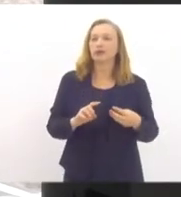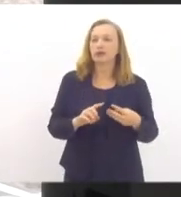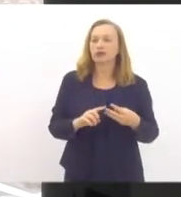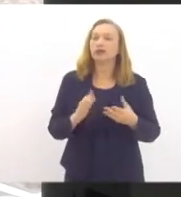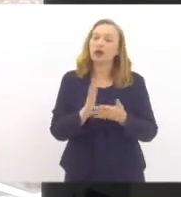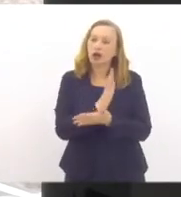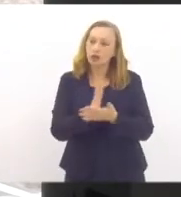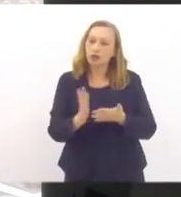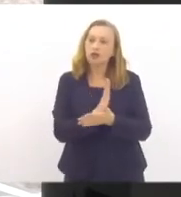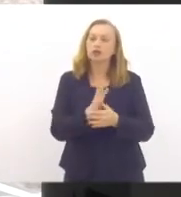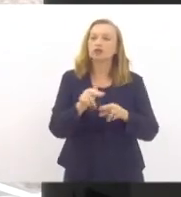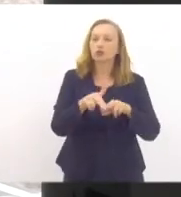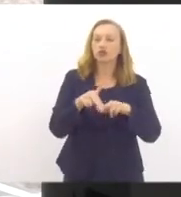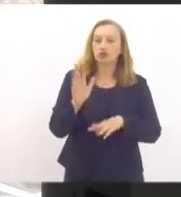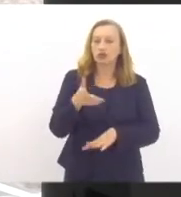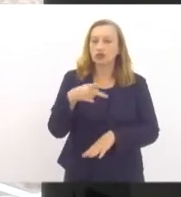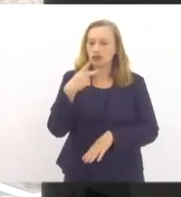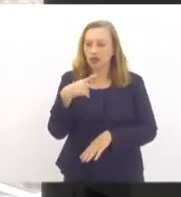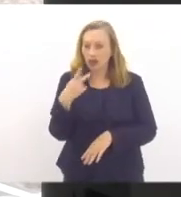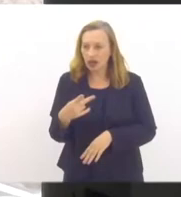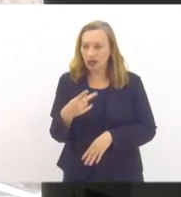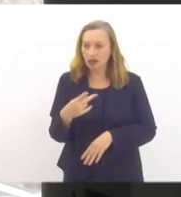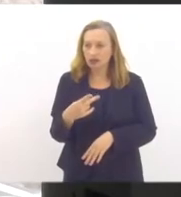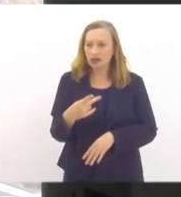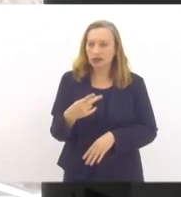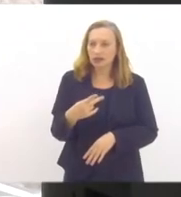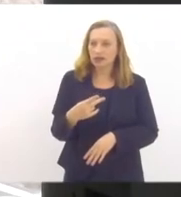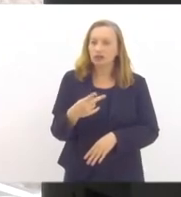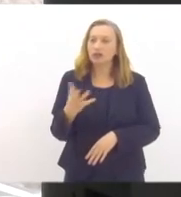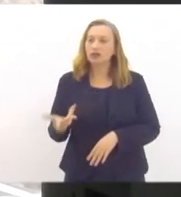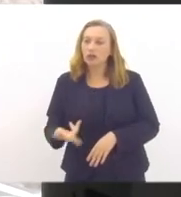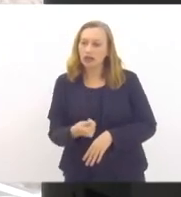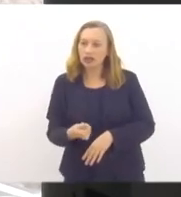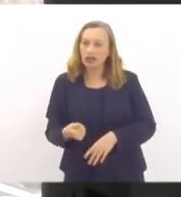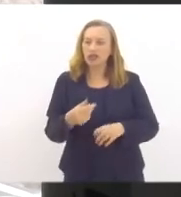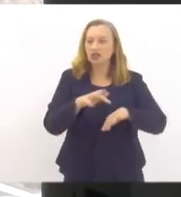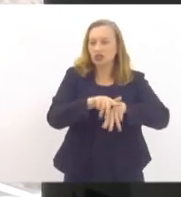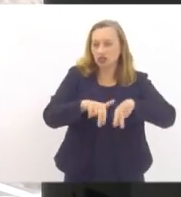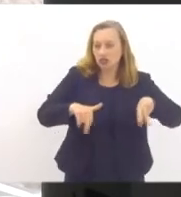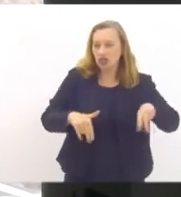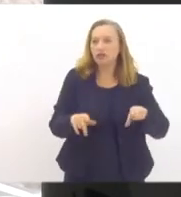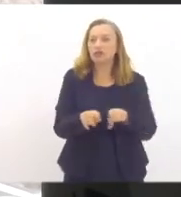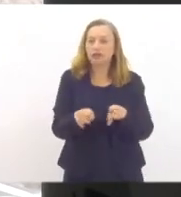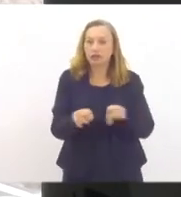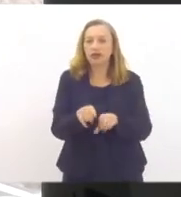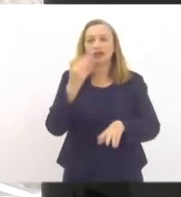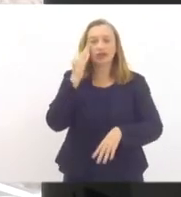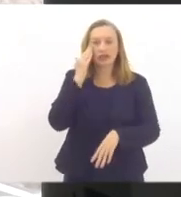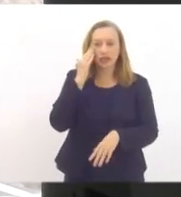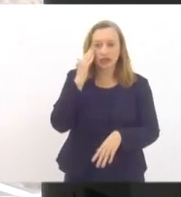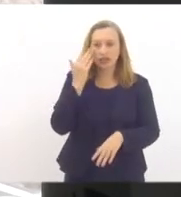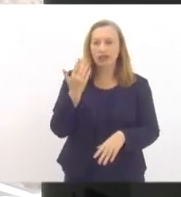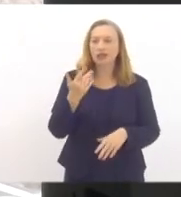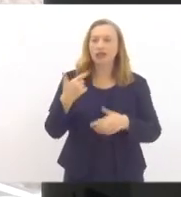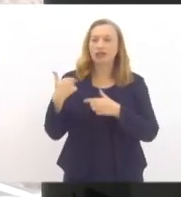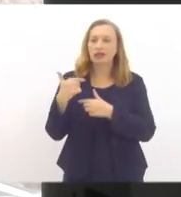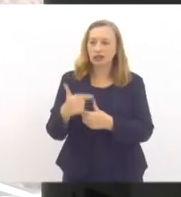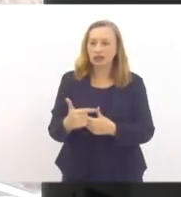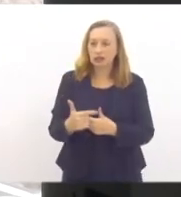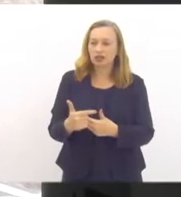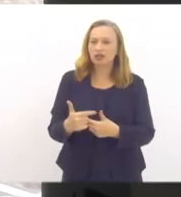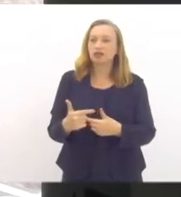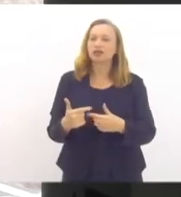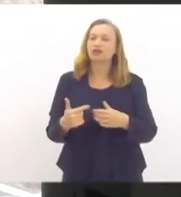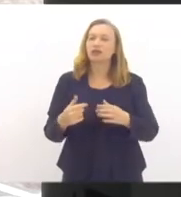algumas questões que já foram enumeradas aqui, tanto questões de paridade de gênero, mas também por entender a relevância da trajetória que ele vem